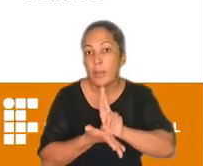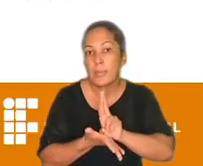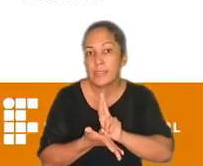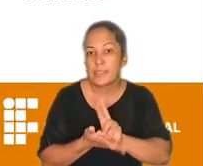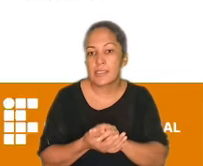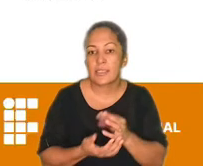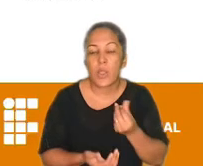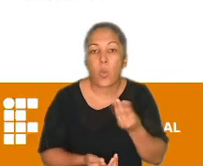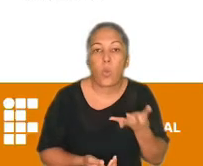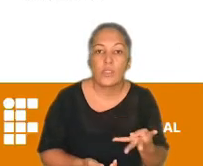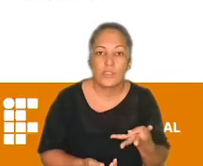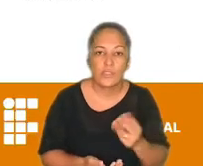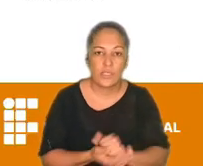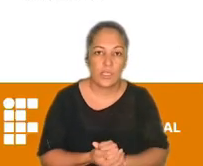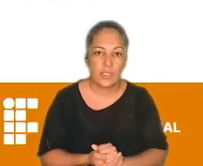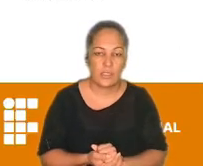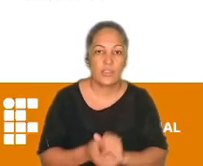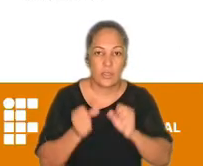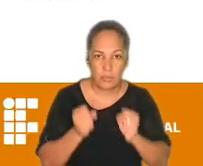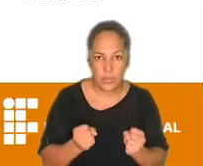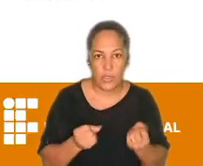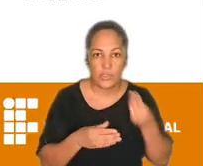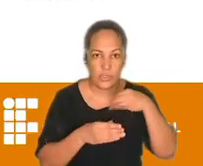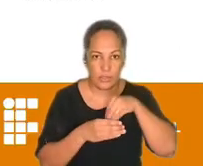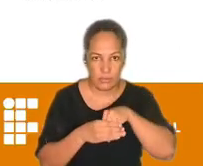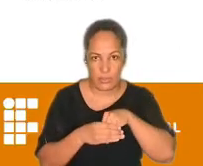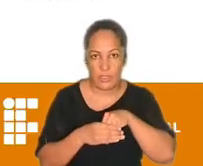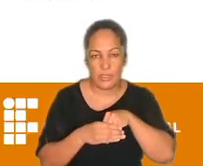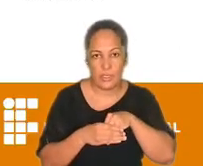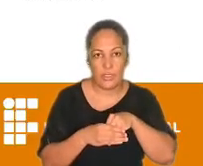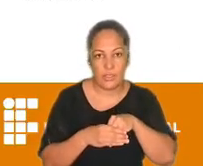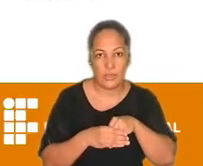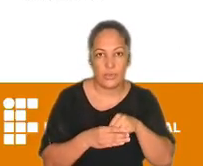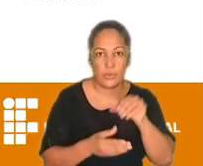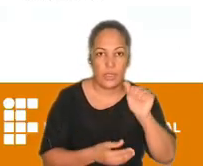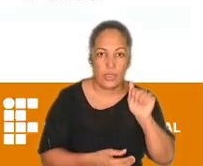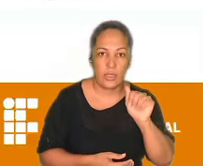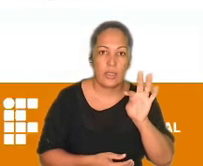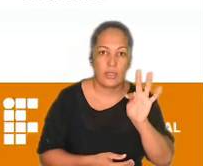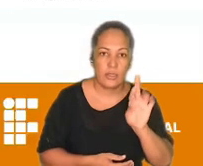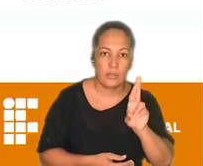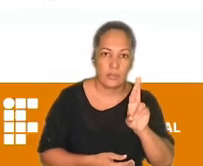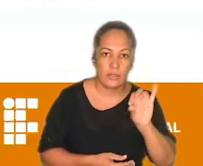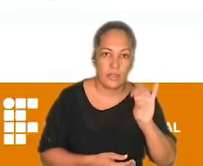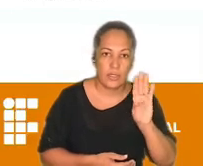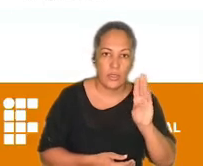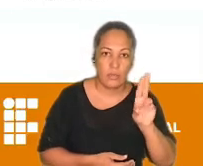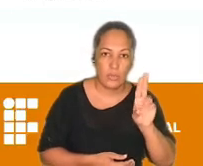de caracteres que pode ter esse atributo do tipo varchar. Está claro isso?